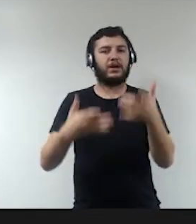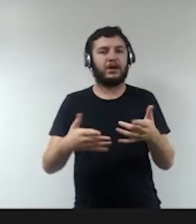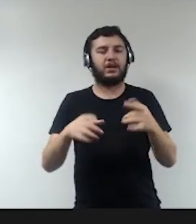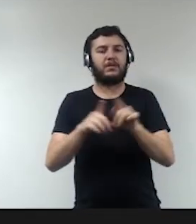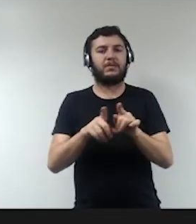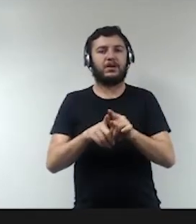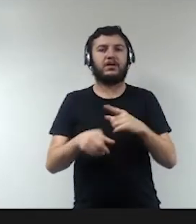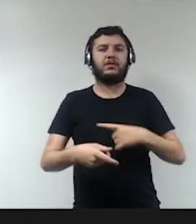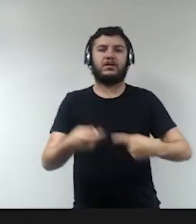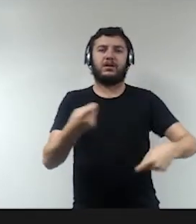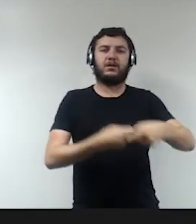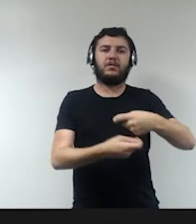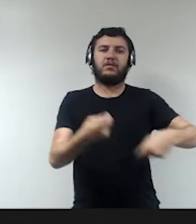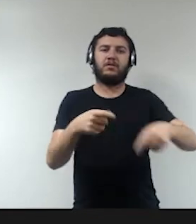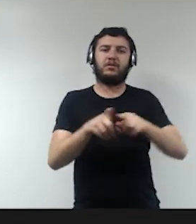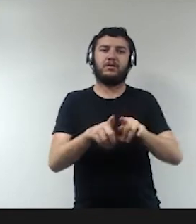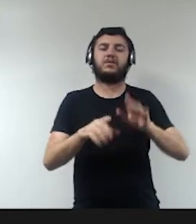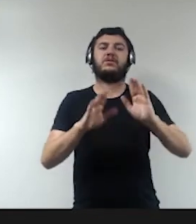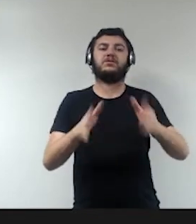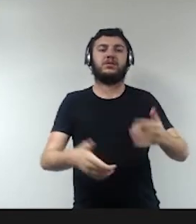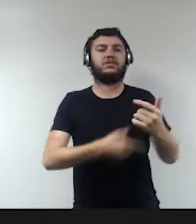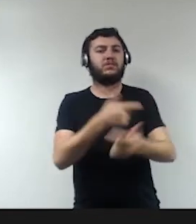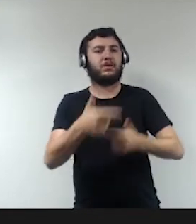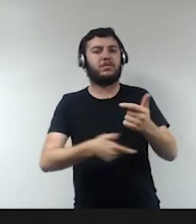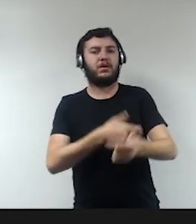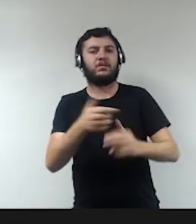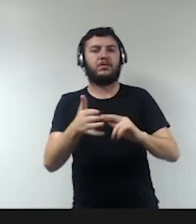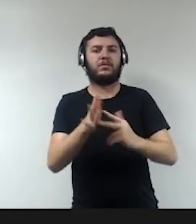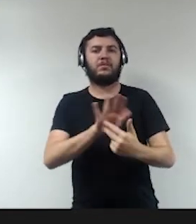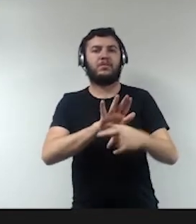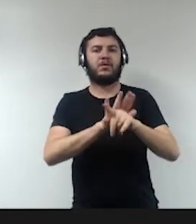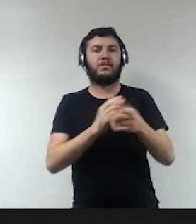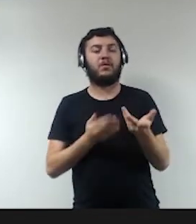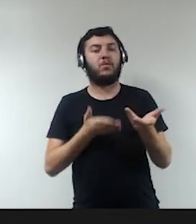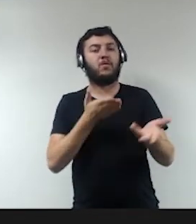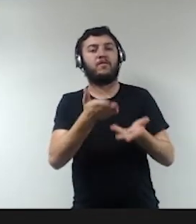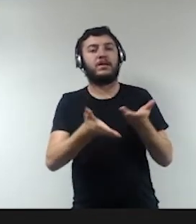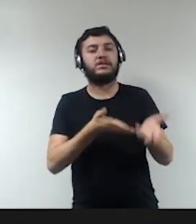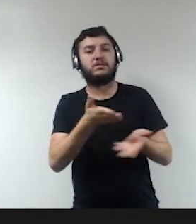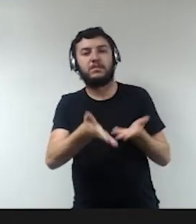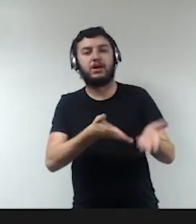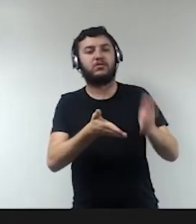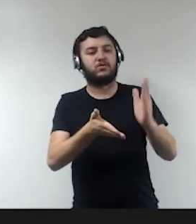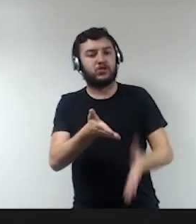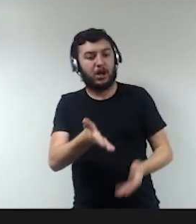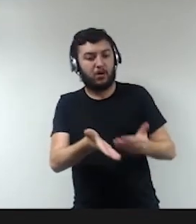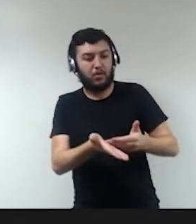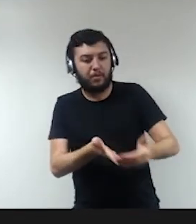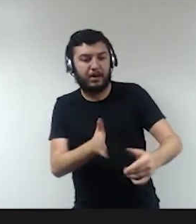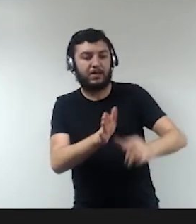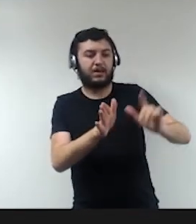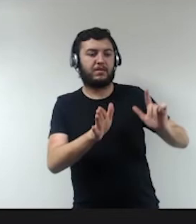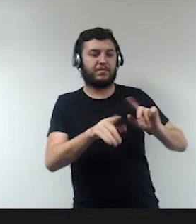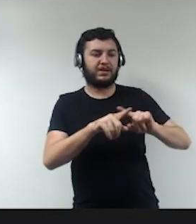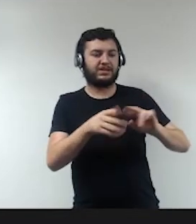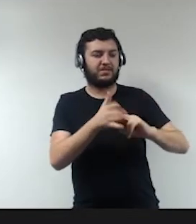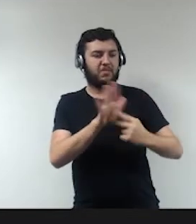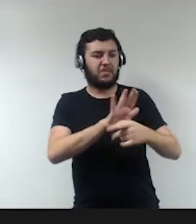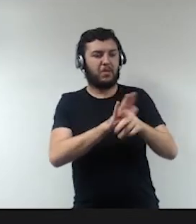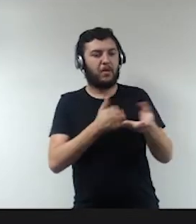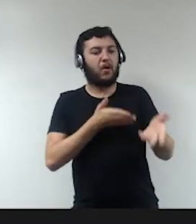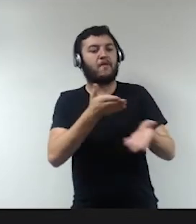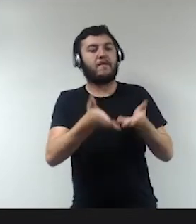empresa, né? Então, esse trabalho de convencimento seria do início, né? Não de convencimento, mas a figura